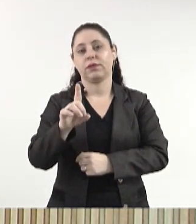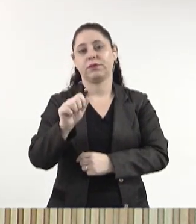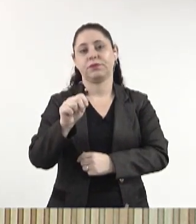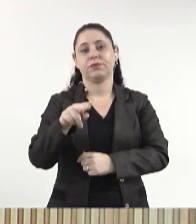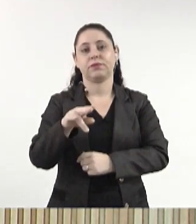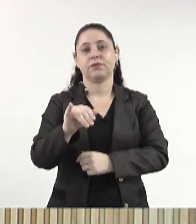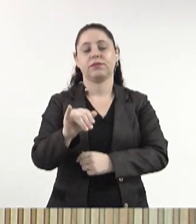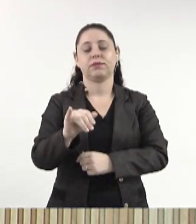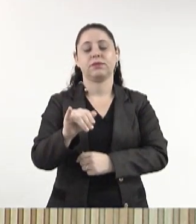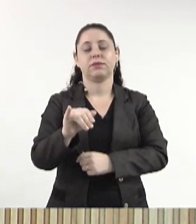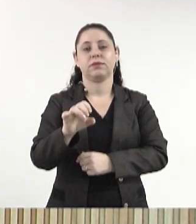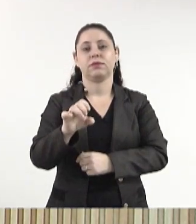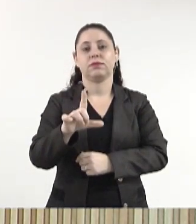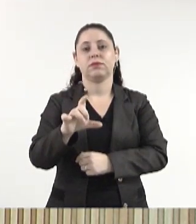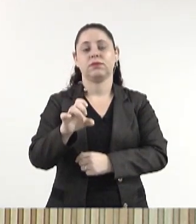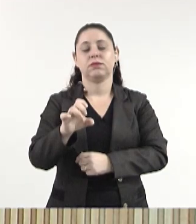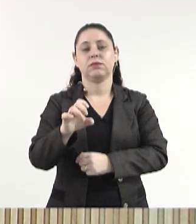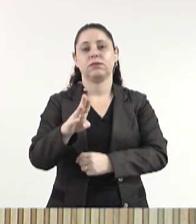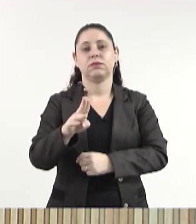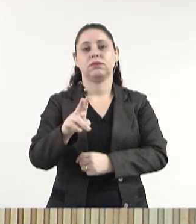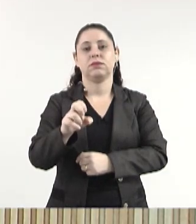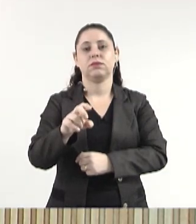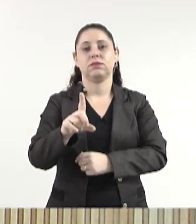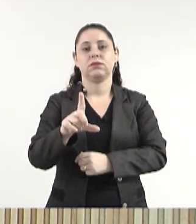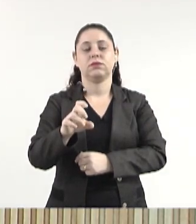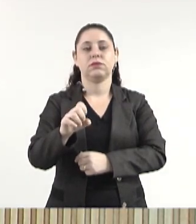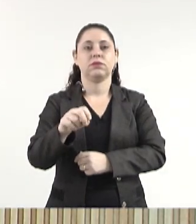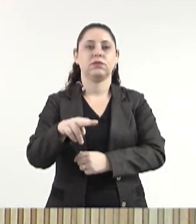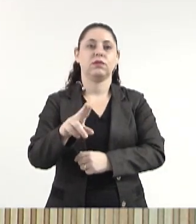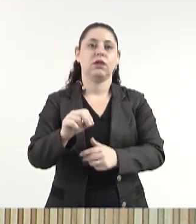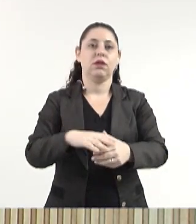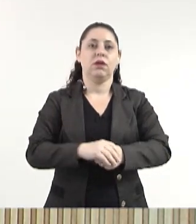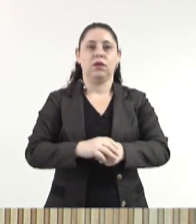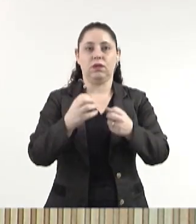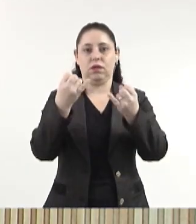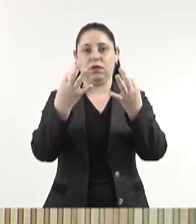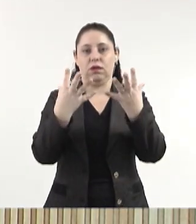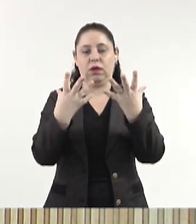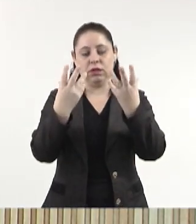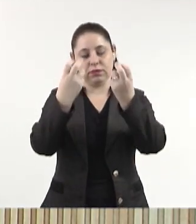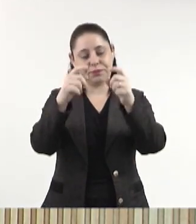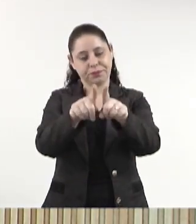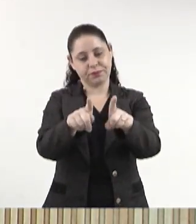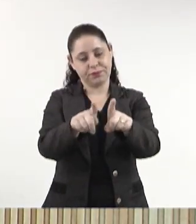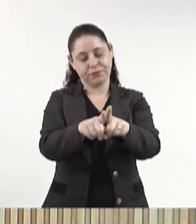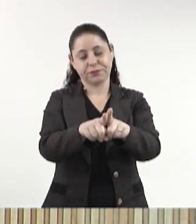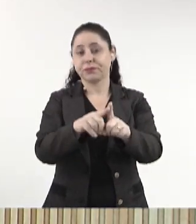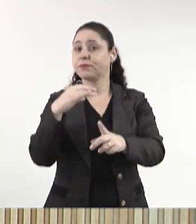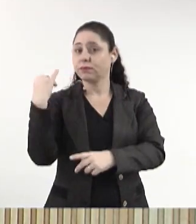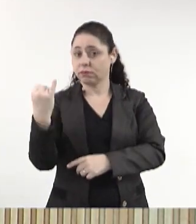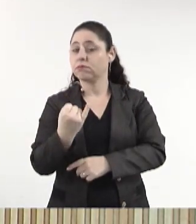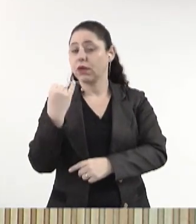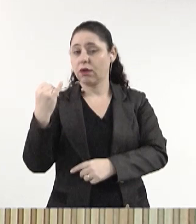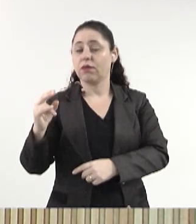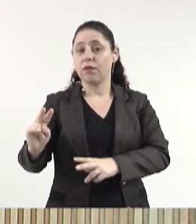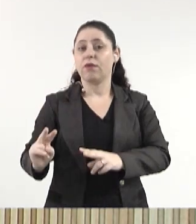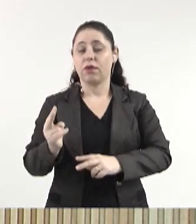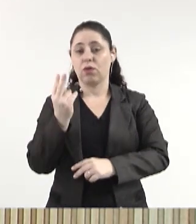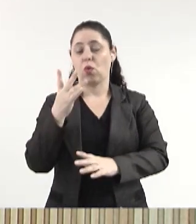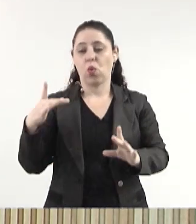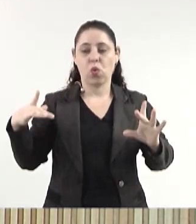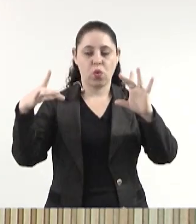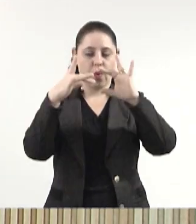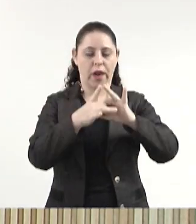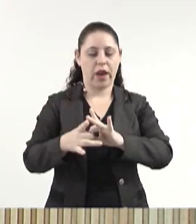do Simpap, que é o sindicato aí que representa a categoria, falou bastante sobre a importância dessa valorização, dessa união